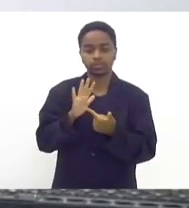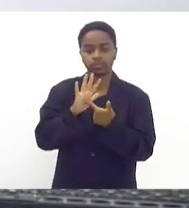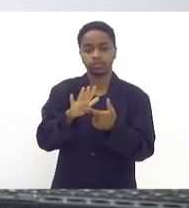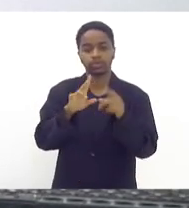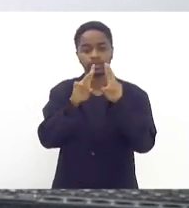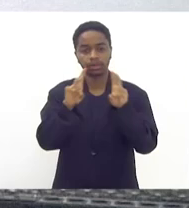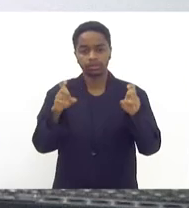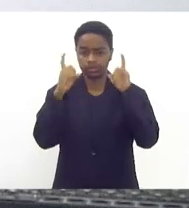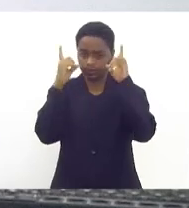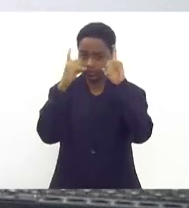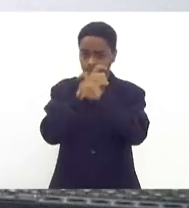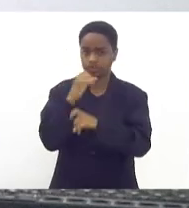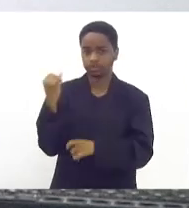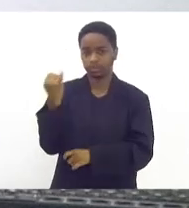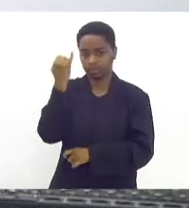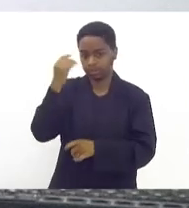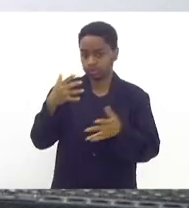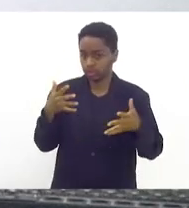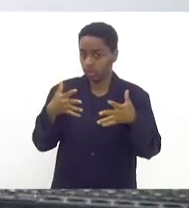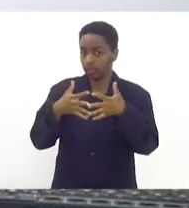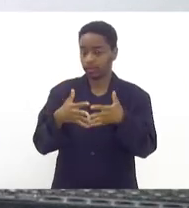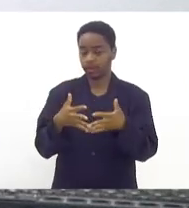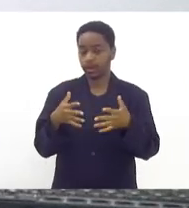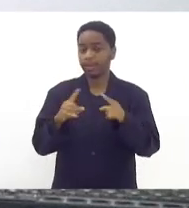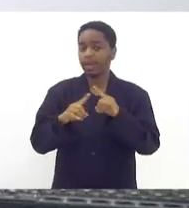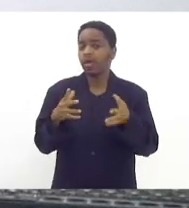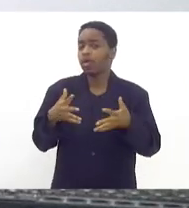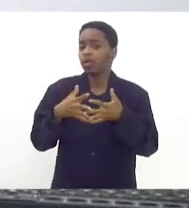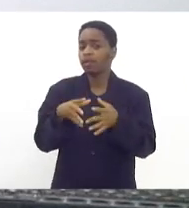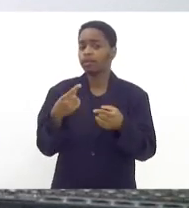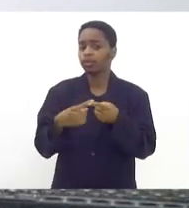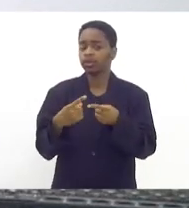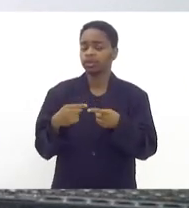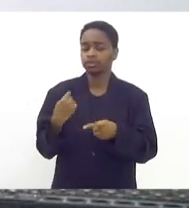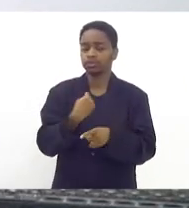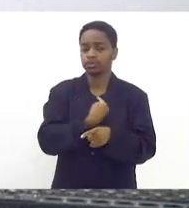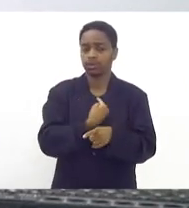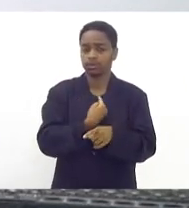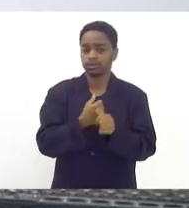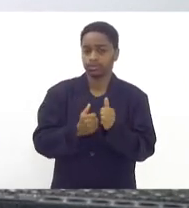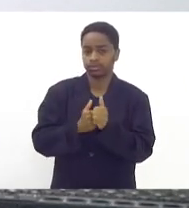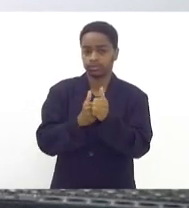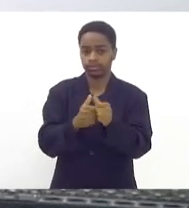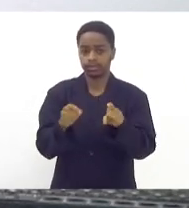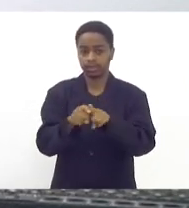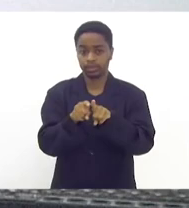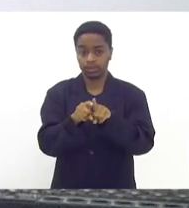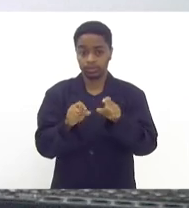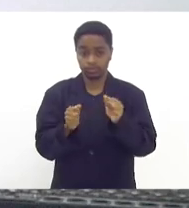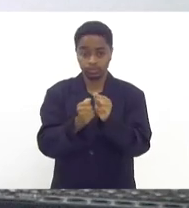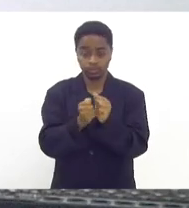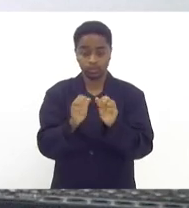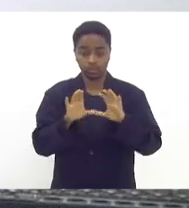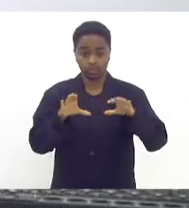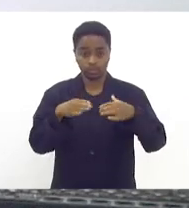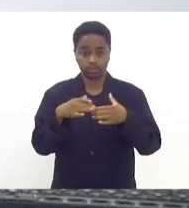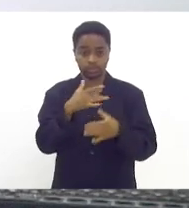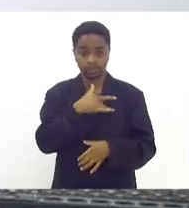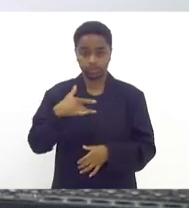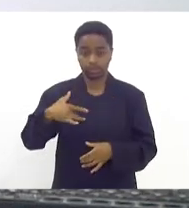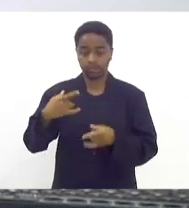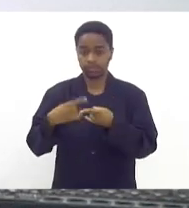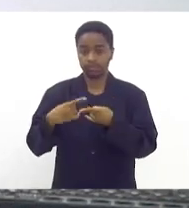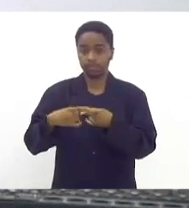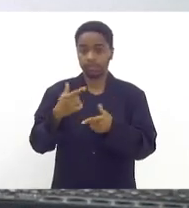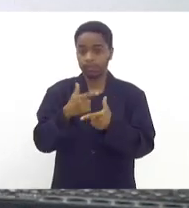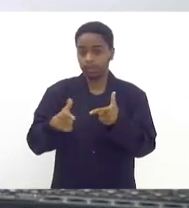tão complexo complexo porque a gente tem acompanhado na comissão de saúde também que o problema que afeta a vida